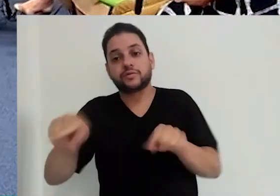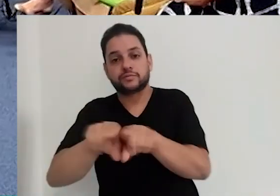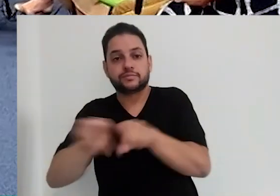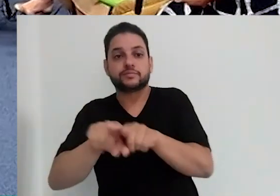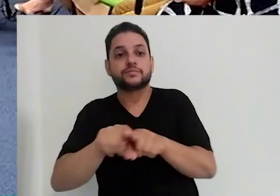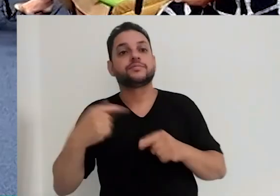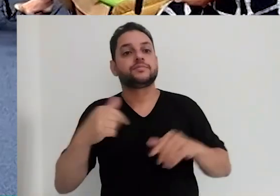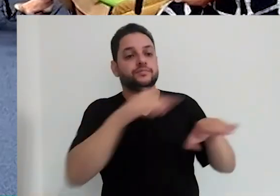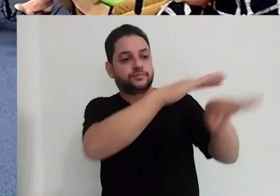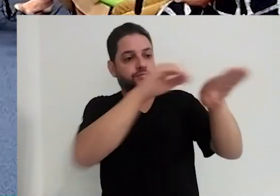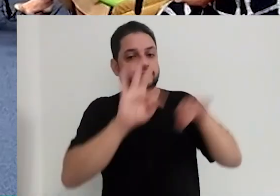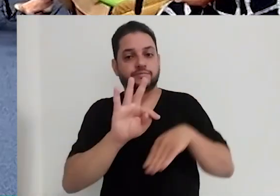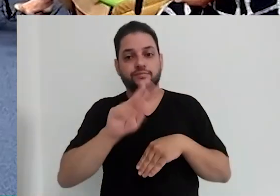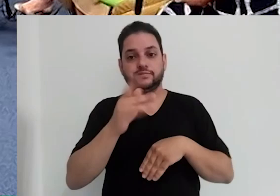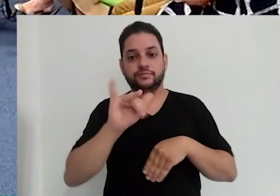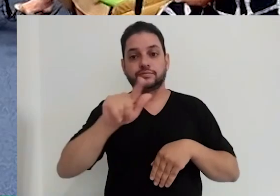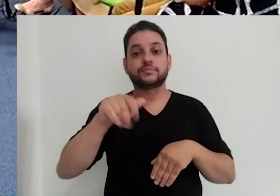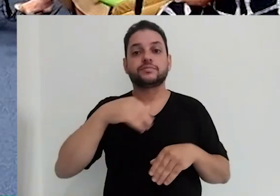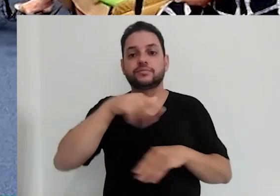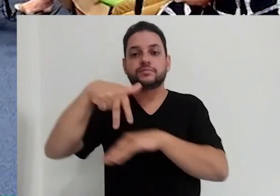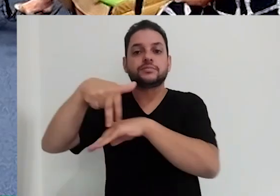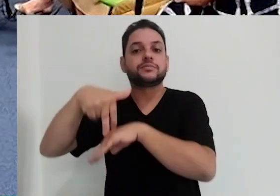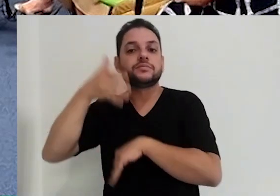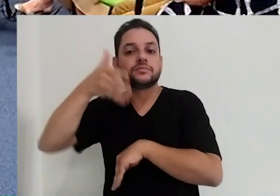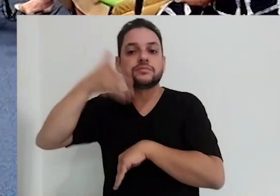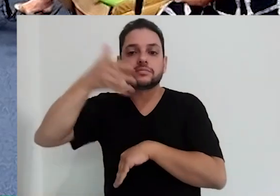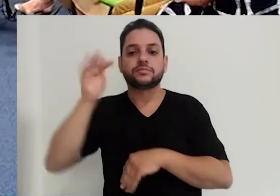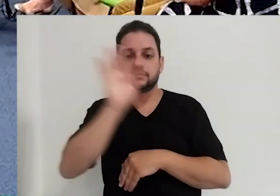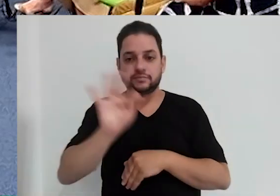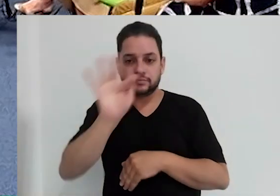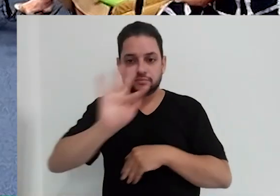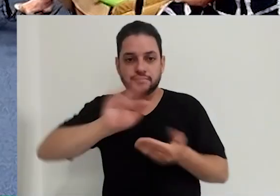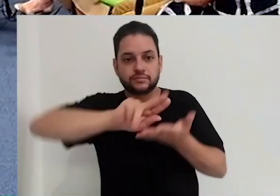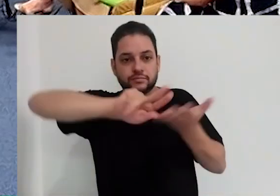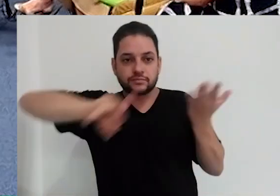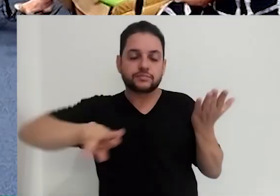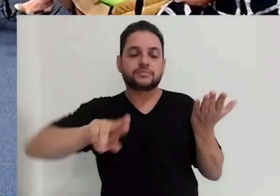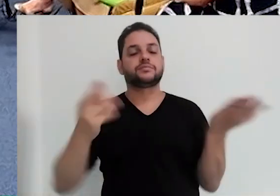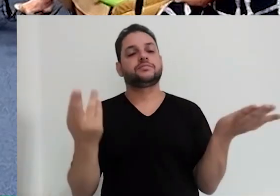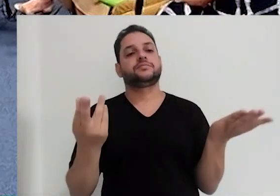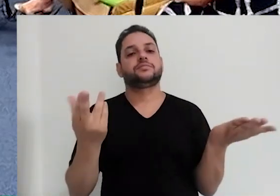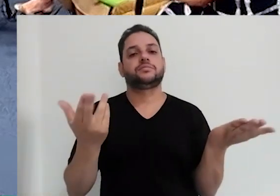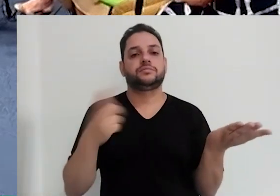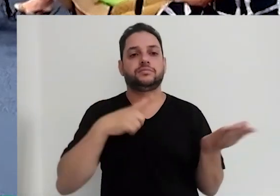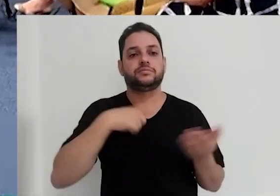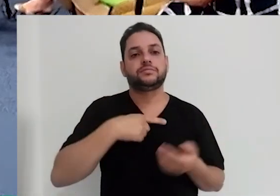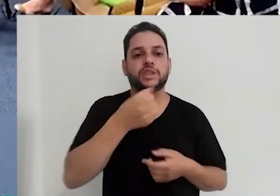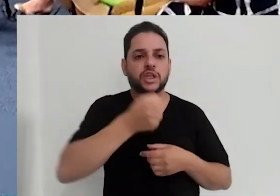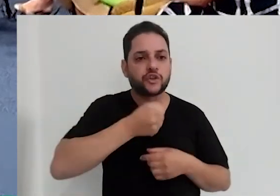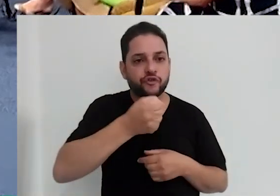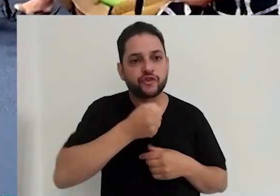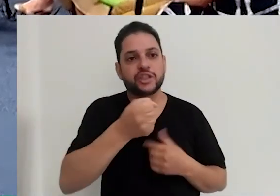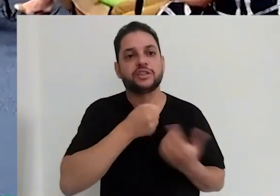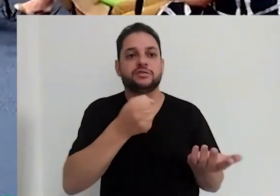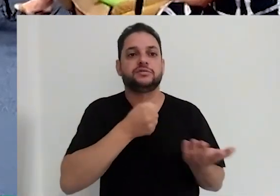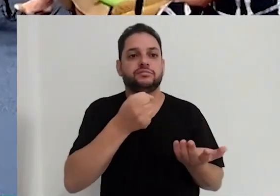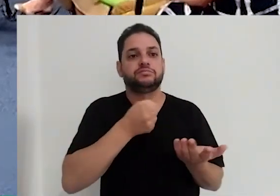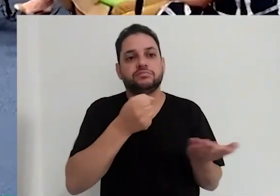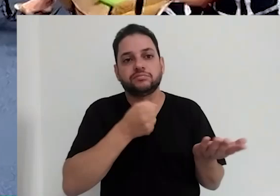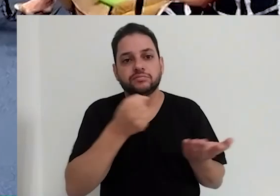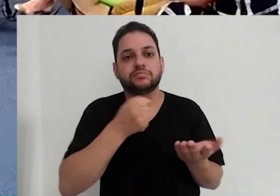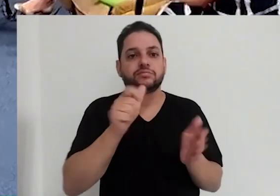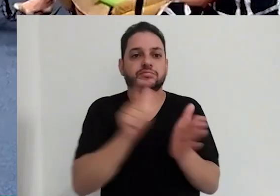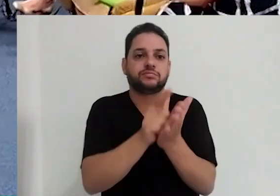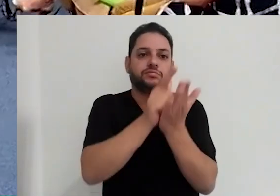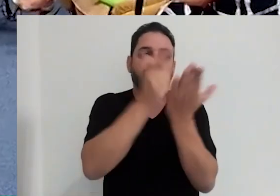faculdades eh foi foi entrevistado eh em em enfim em jornais internacionais